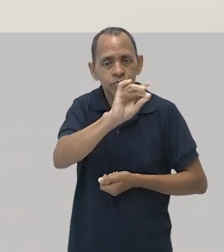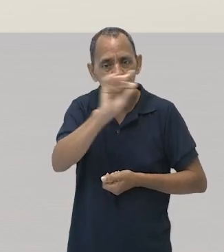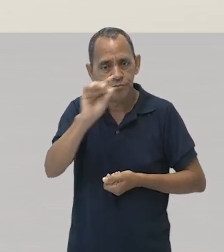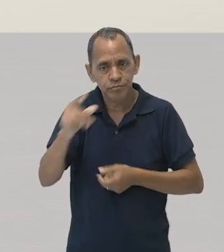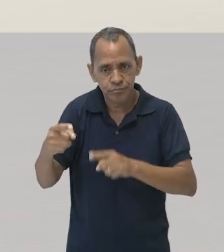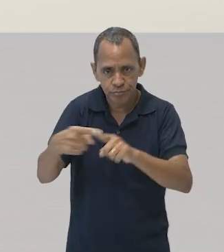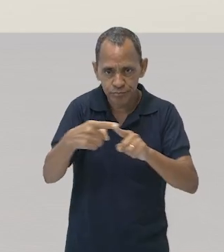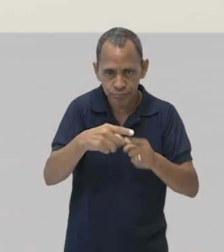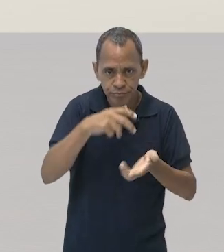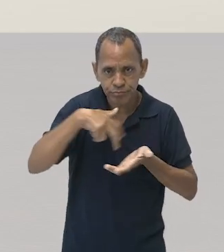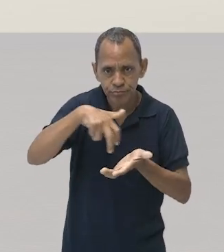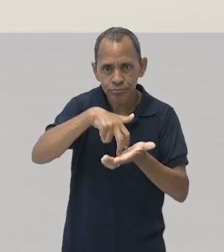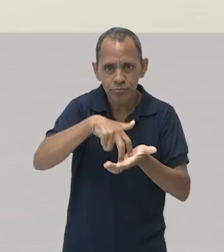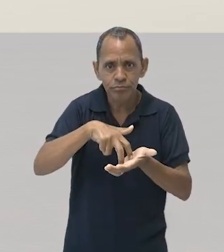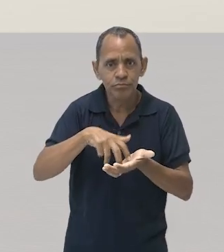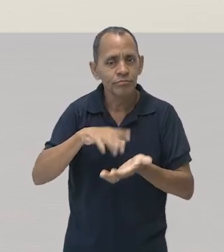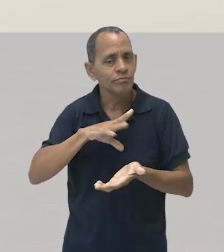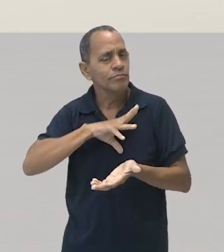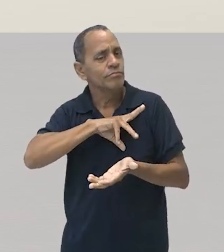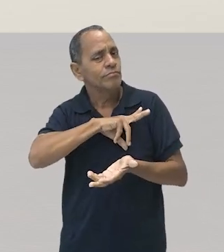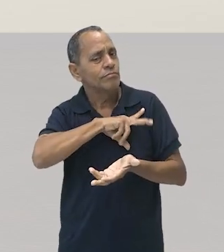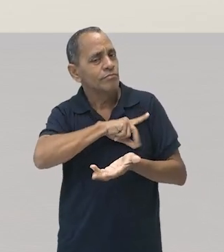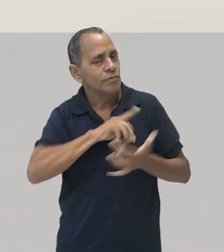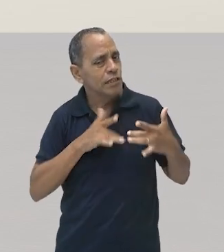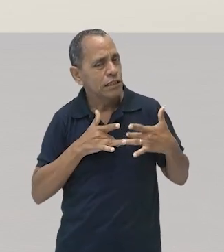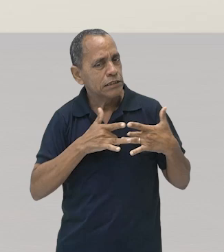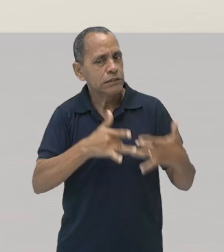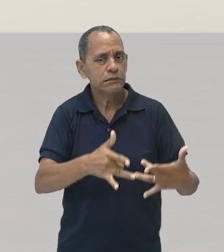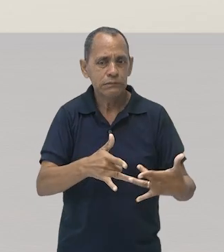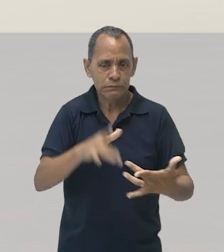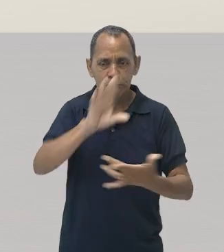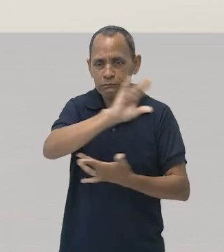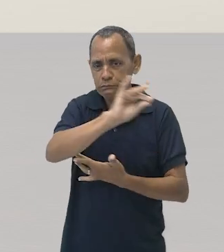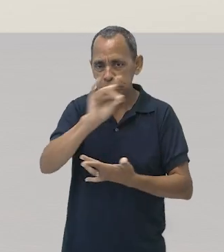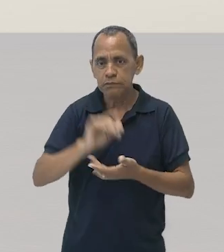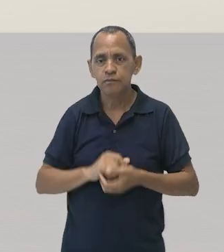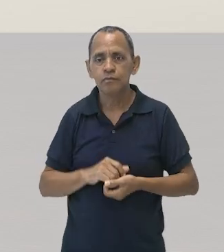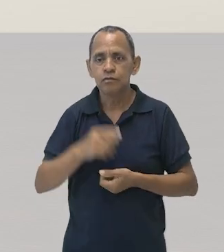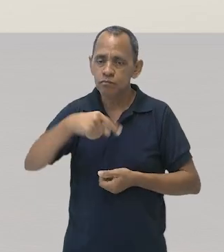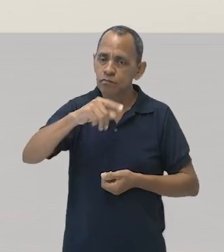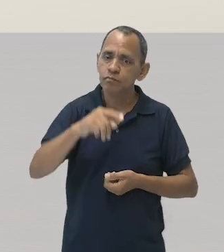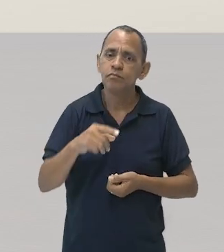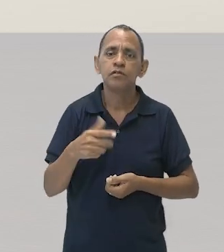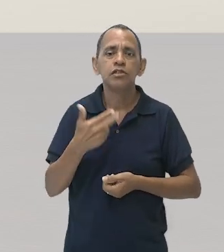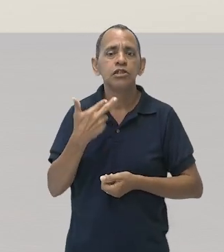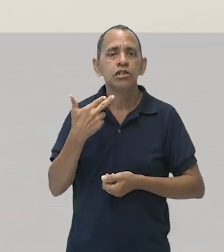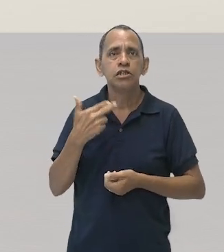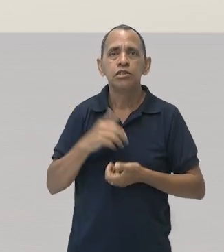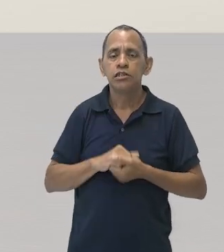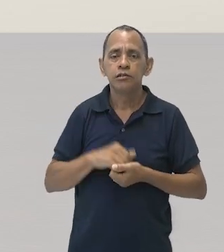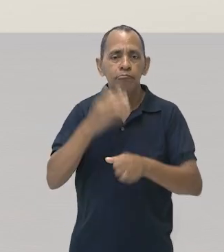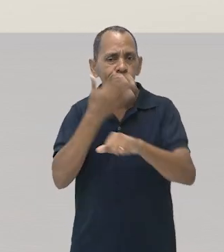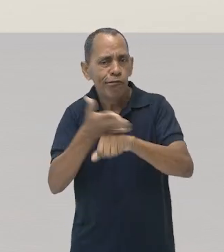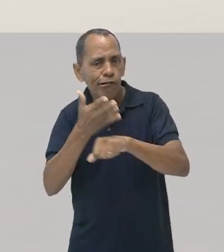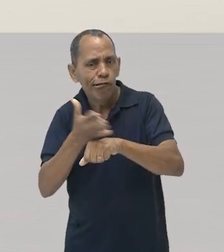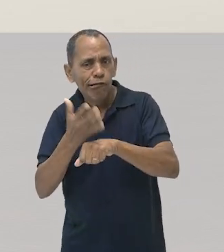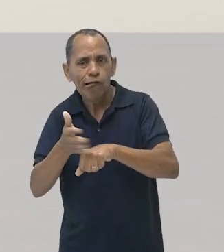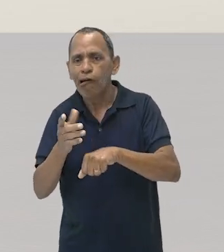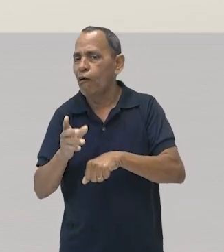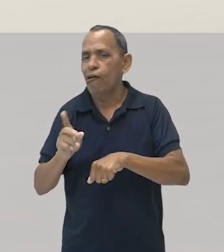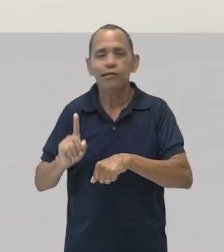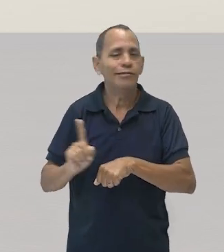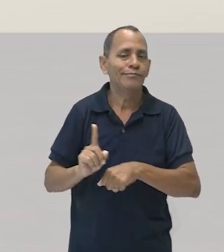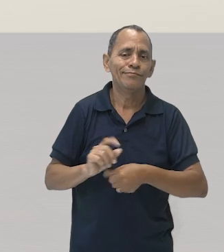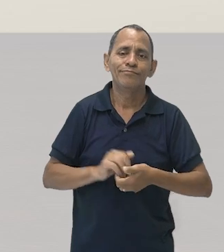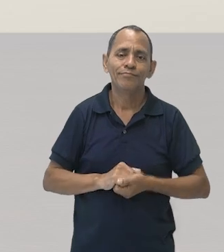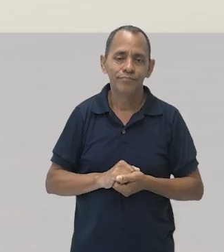todos esses estilos. Então, para vocês que ainda não praticam a dança ou não tiveram a oportunidade de